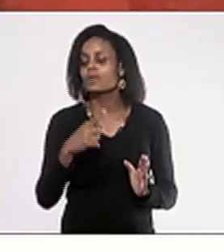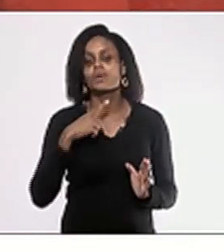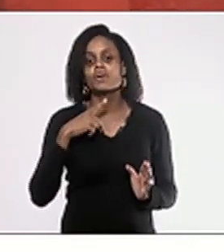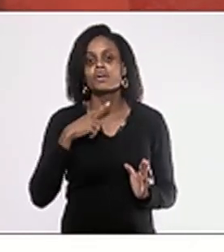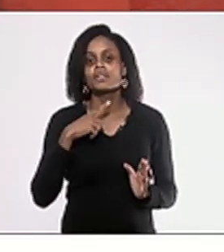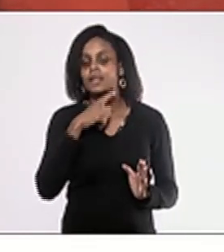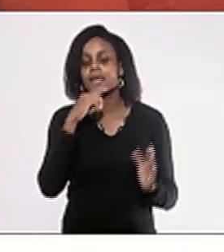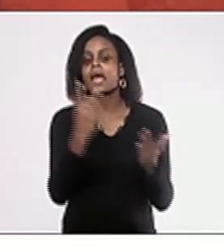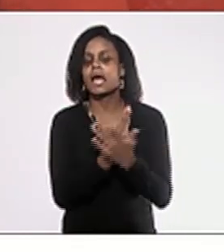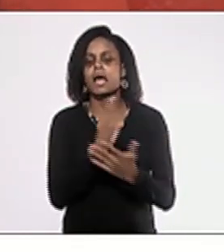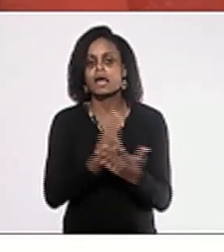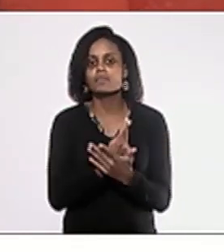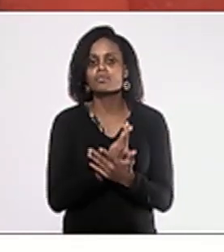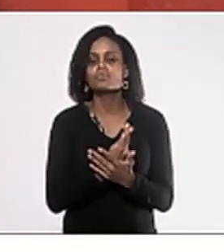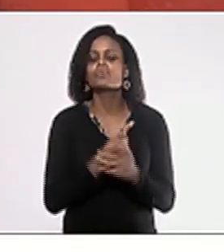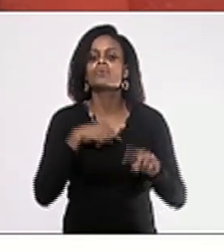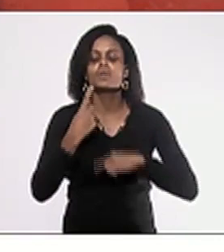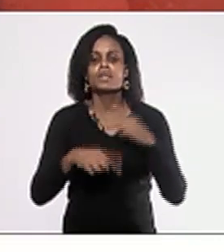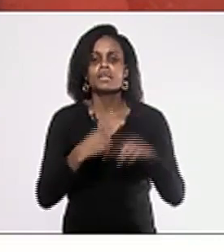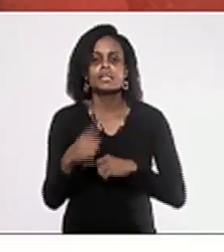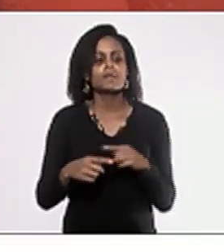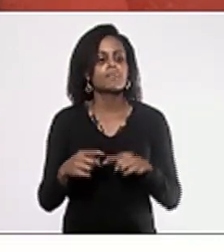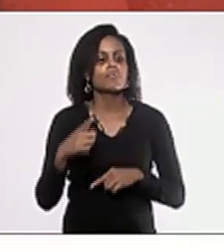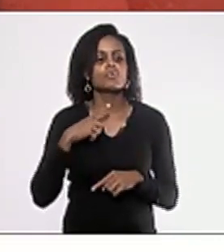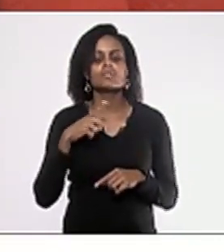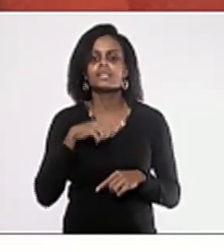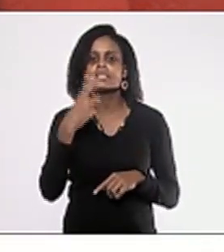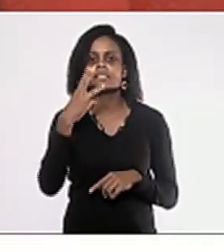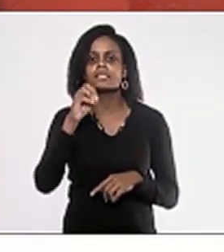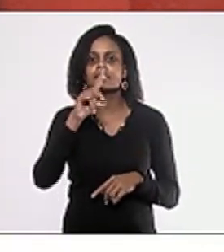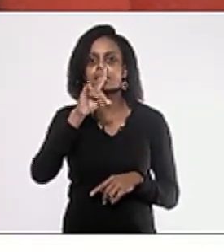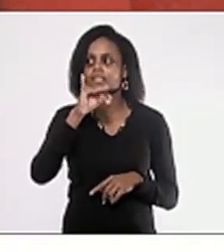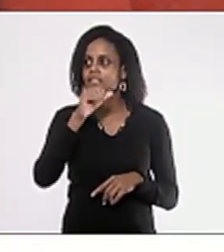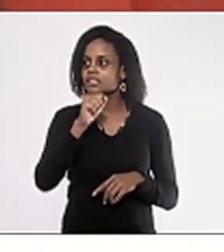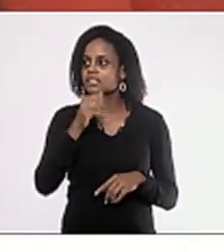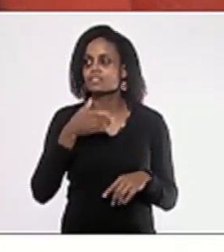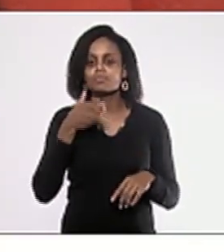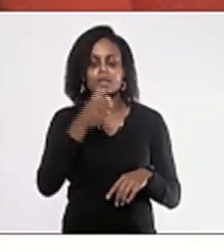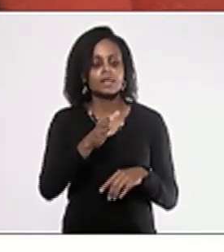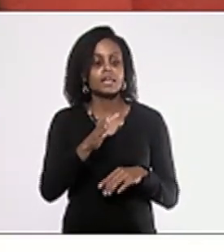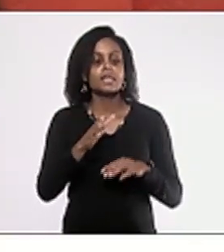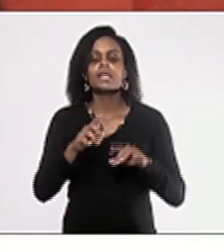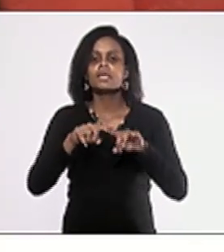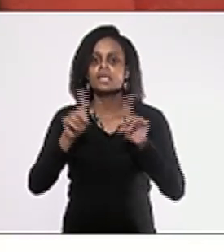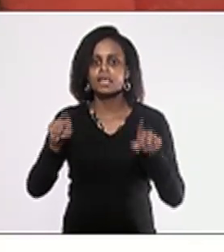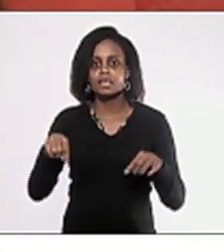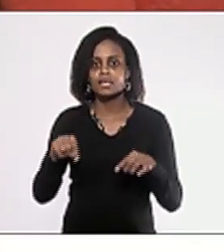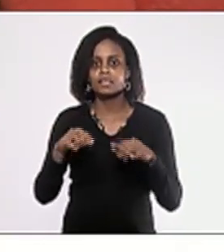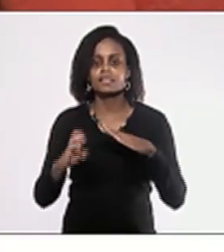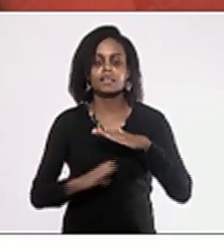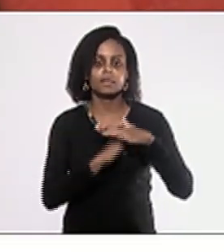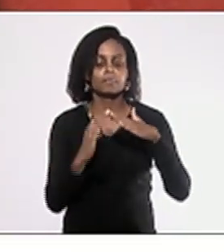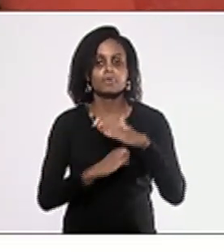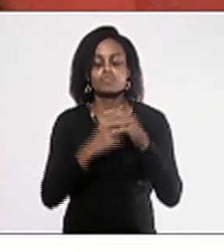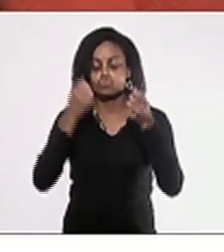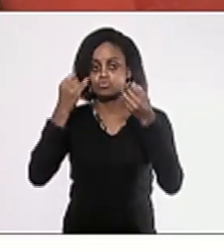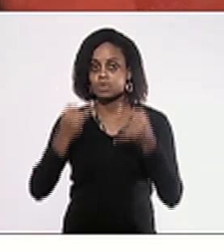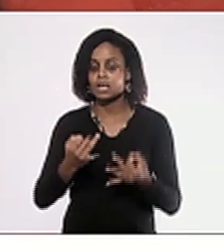irregularidade, e depois ele tem 30 dias para ir na agência de atendimento e explicar a